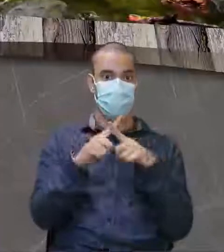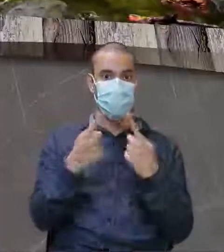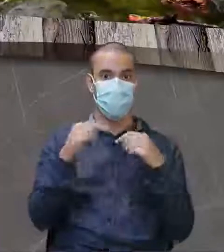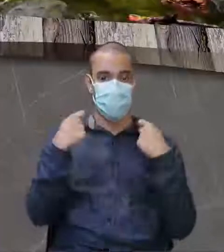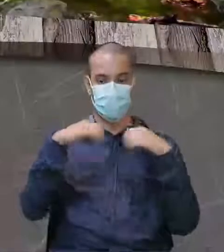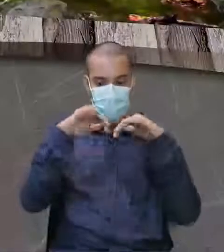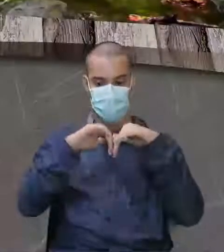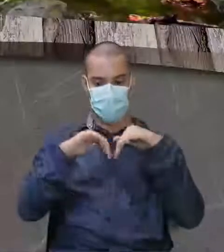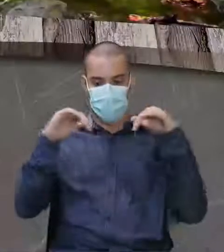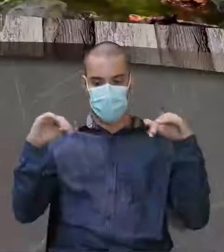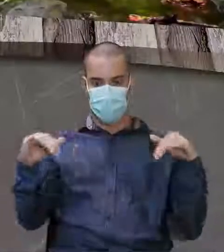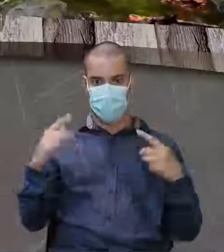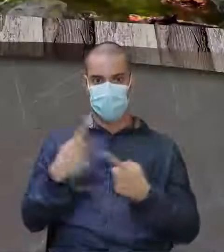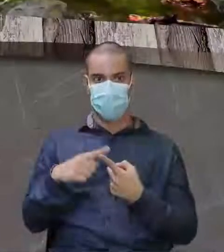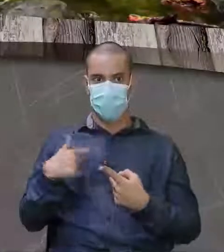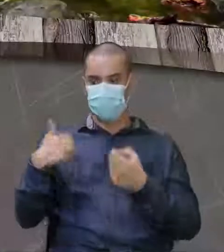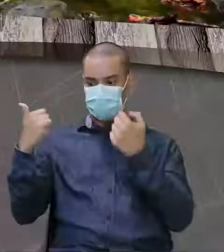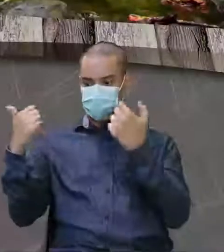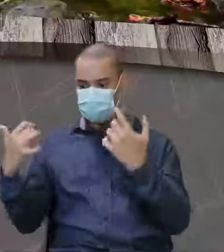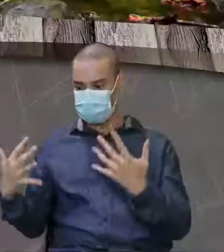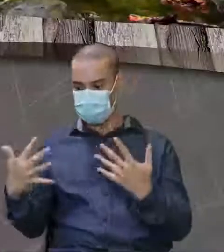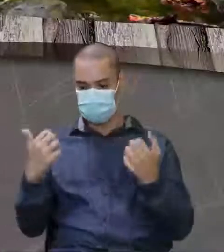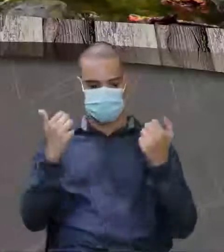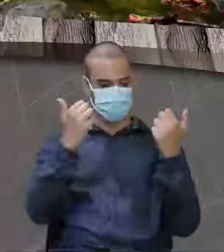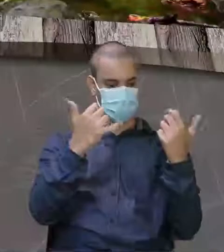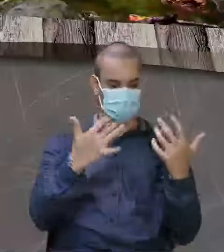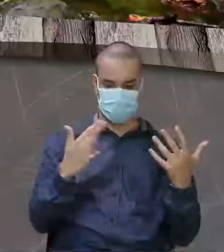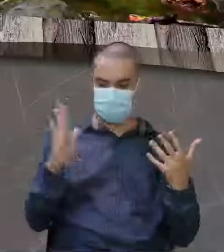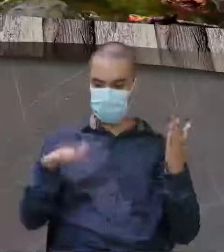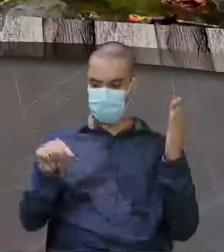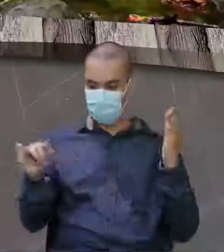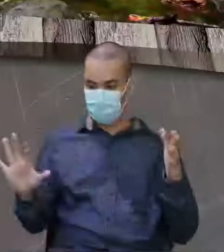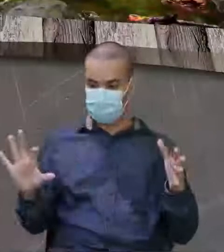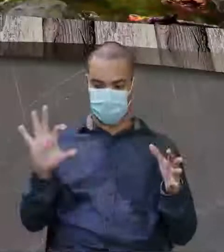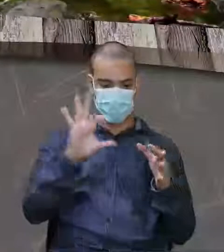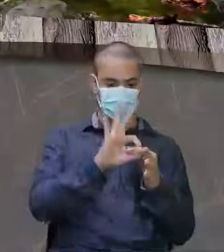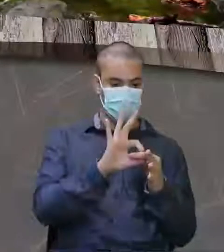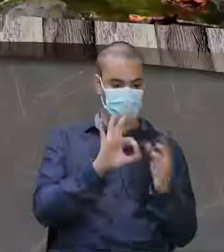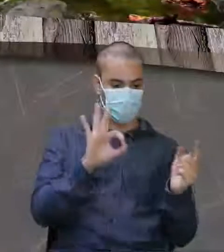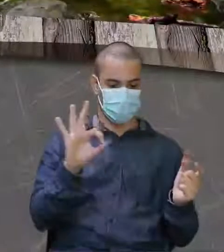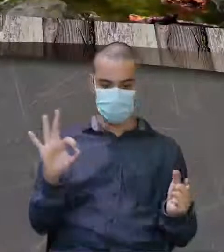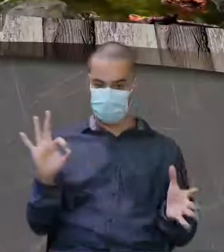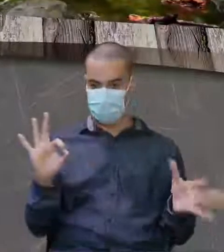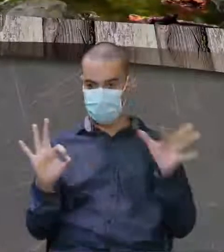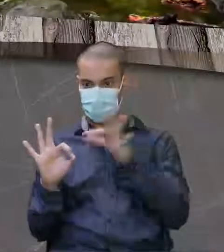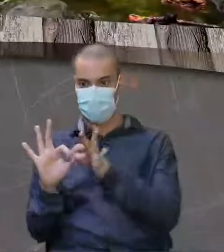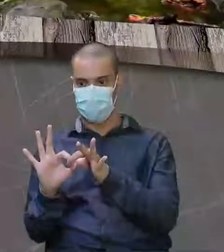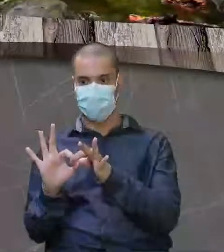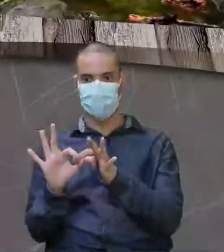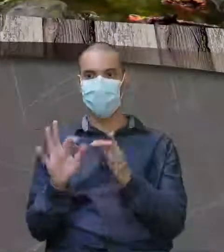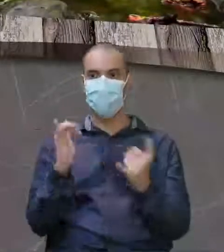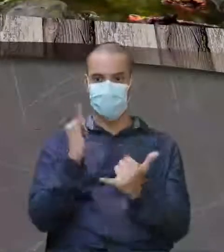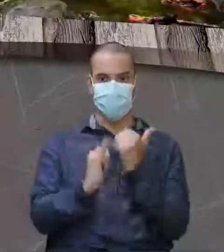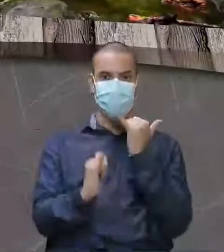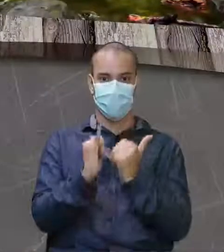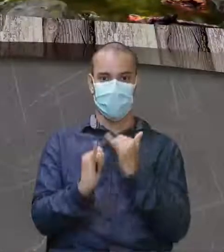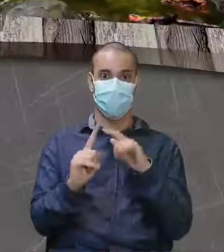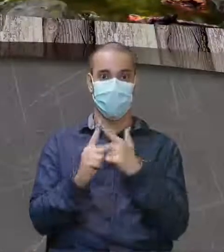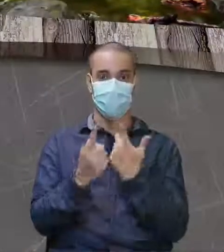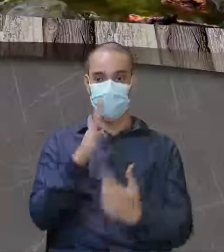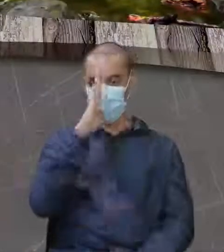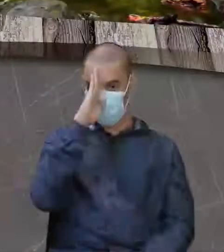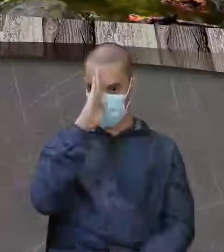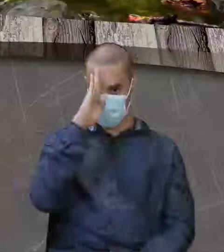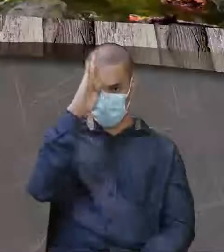gente falando de uma coisa, né, de hábitat, você pode pensar, mas isso é nicho. Mas na essência